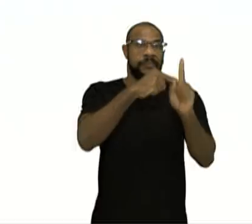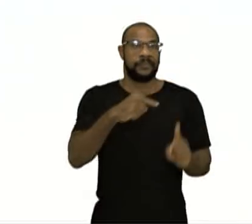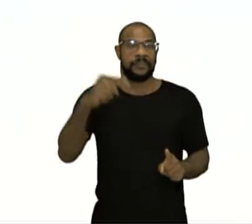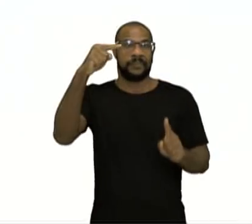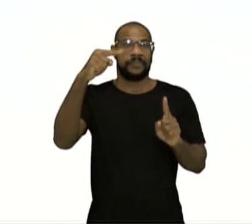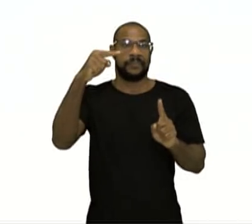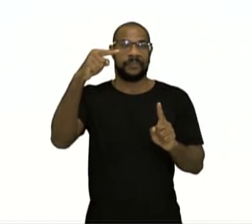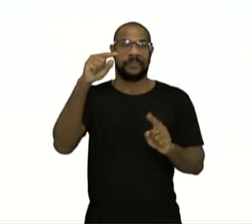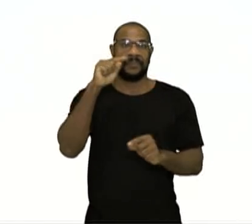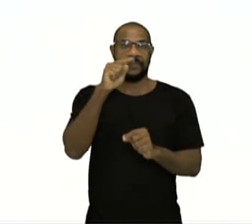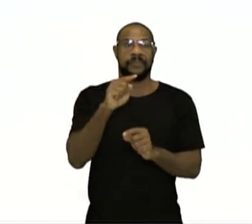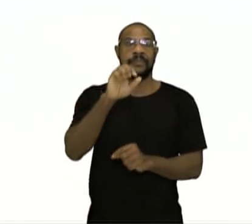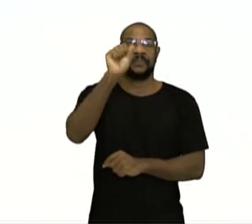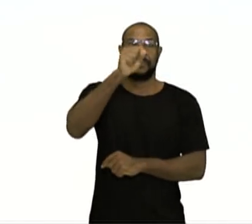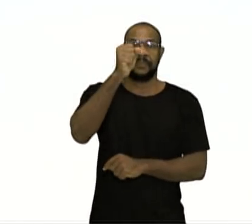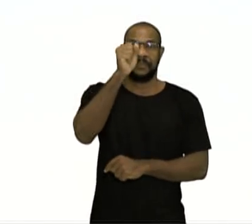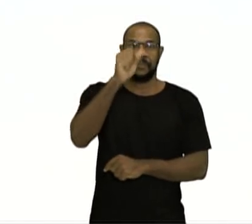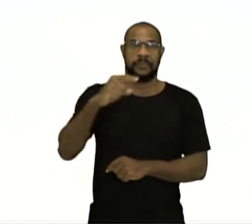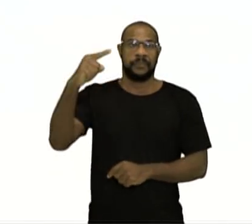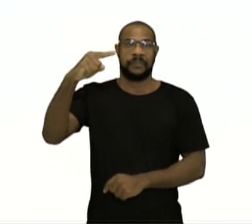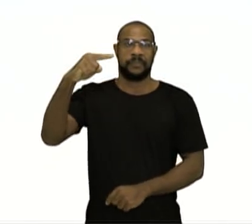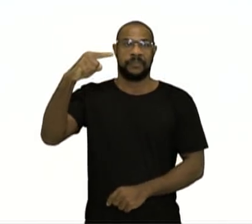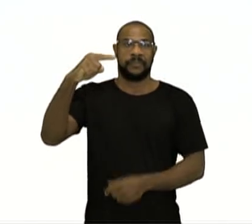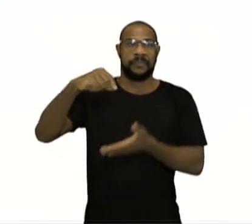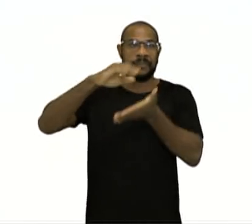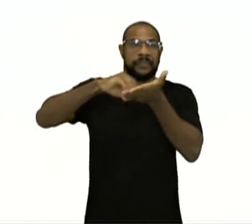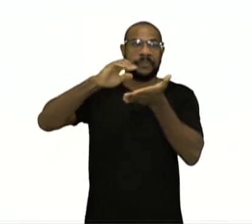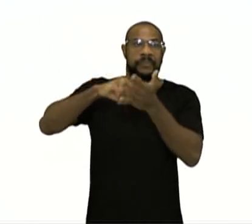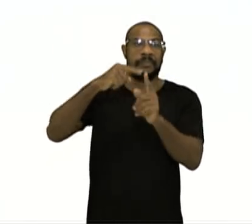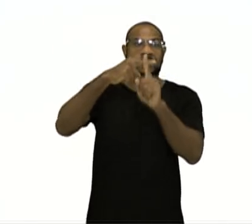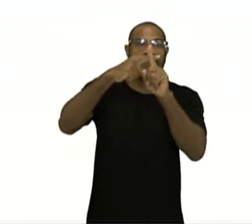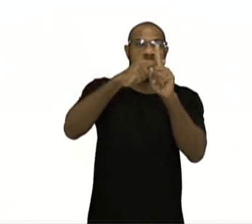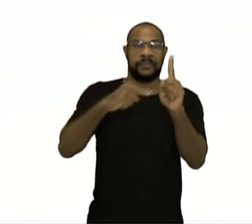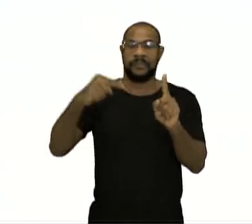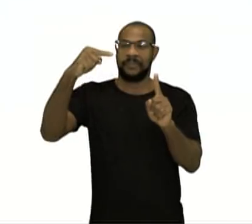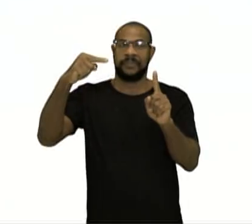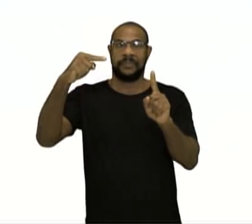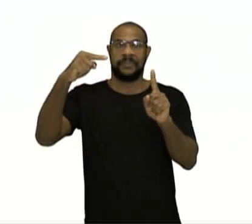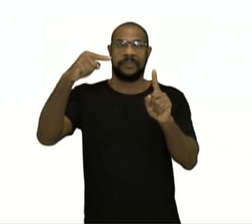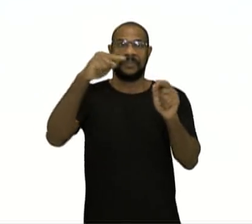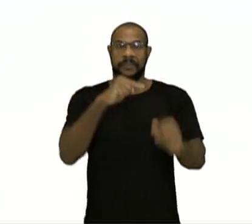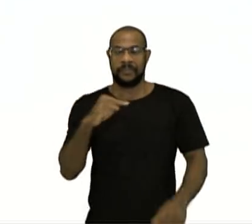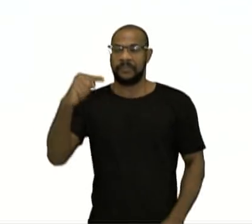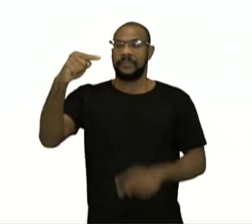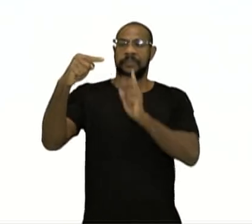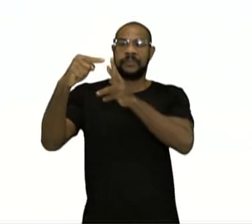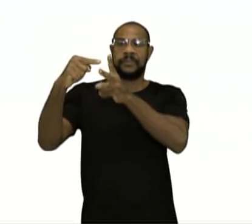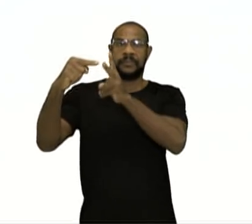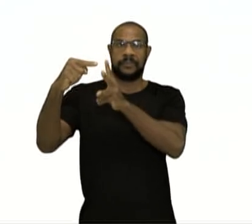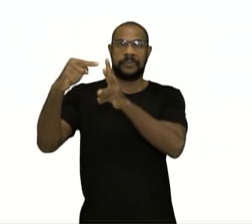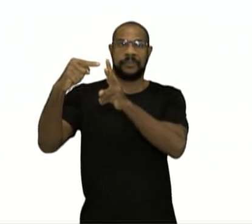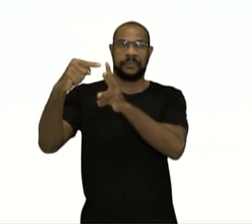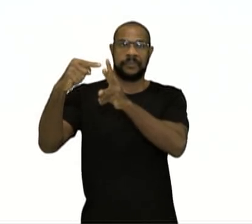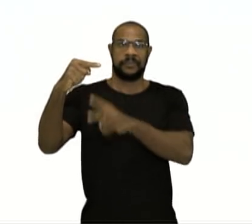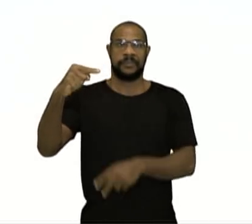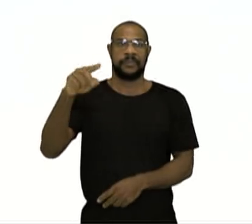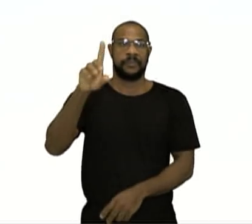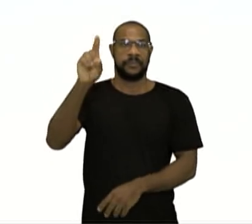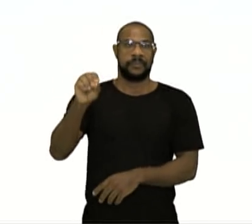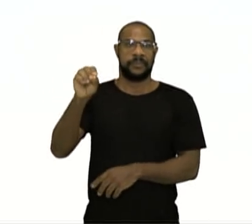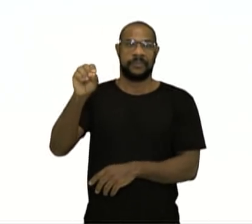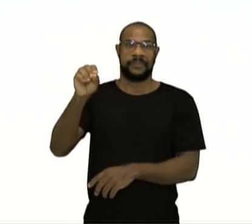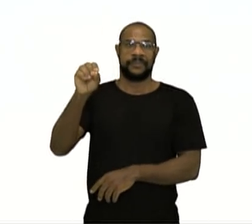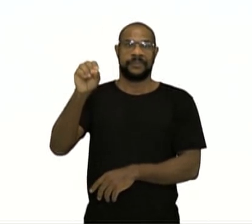O menos 10 a gente coloca o menos 10, então eu tirei esse mais aqui do centro, eu tirei o parênteses. E o menos 5 eu repeti só como